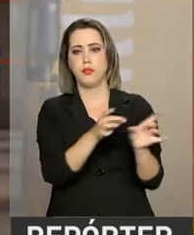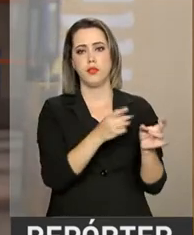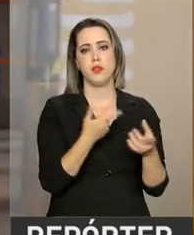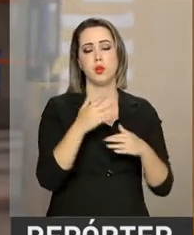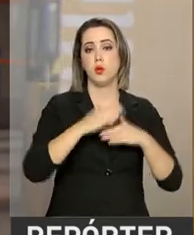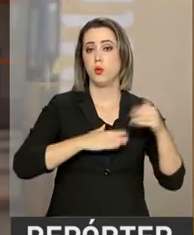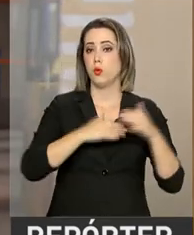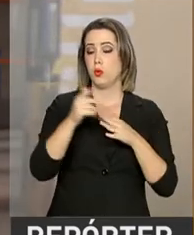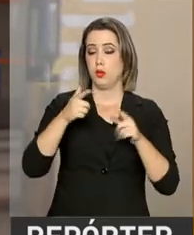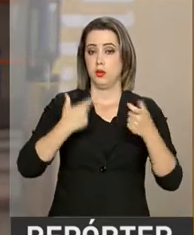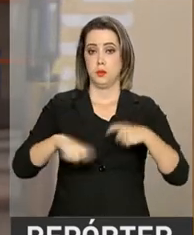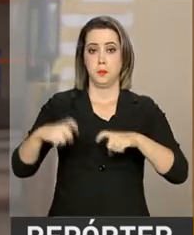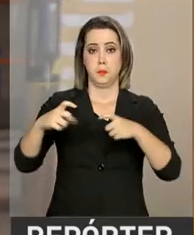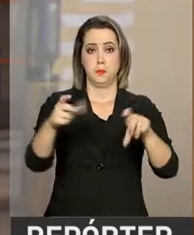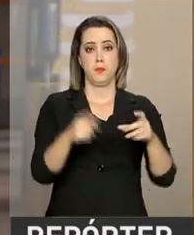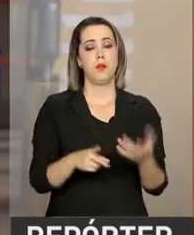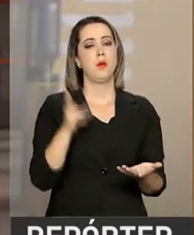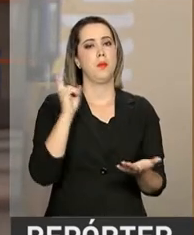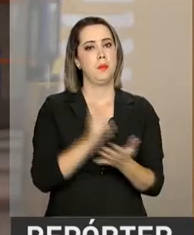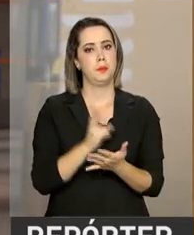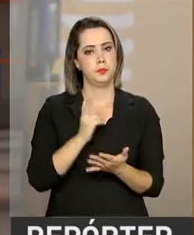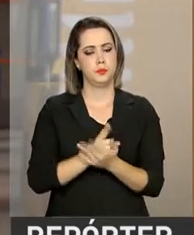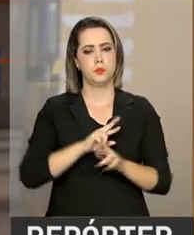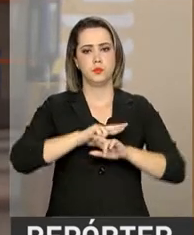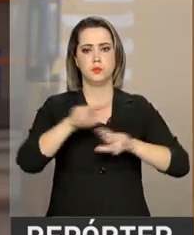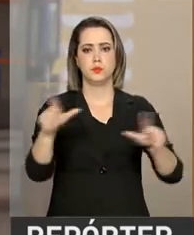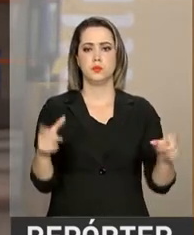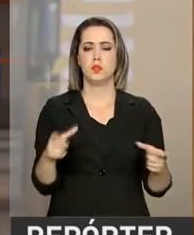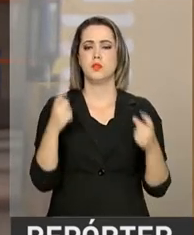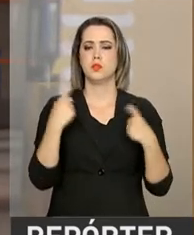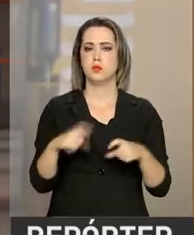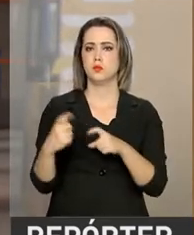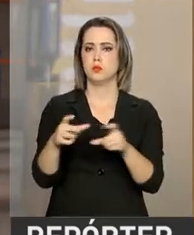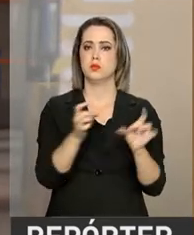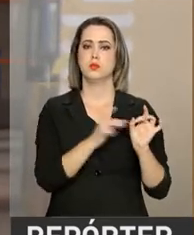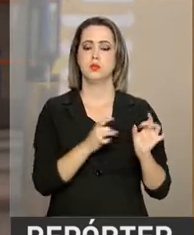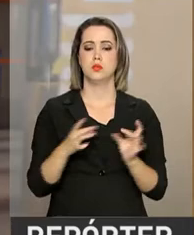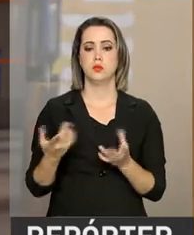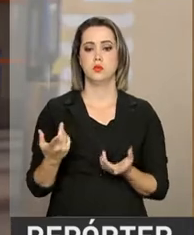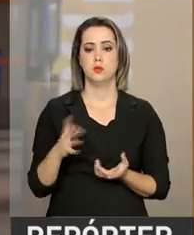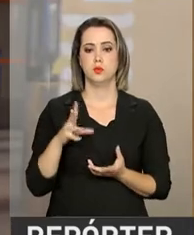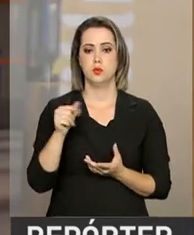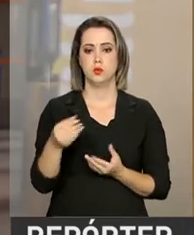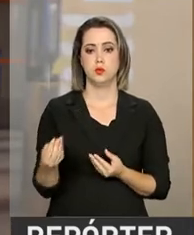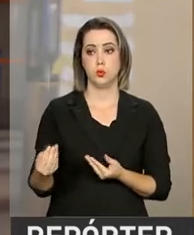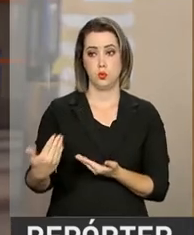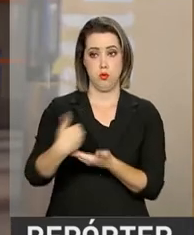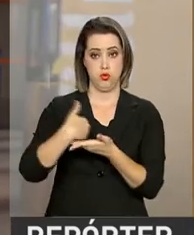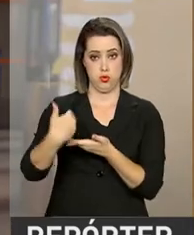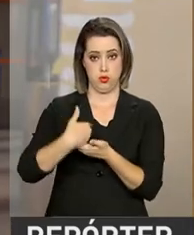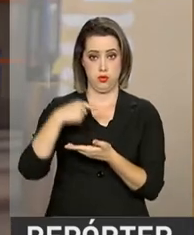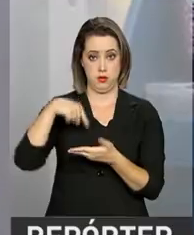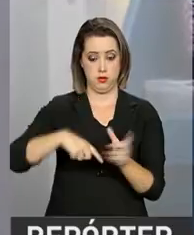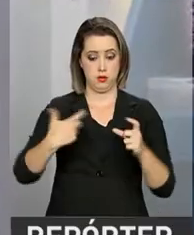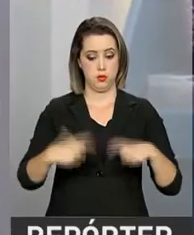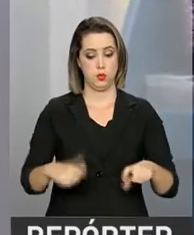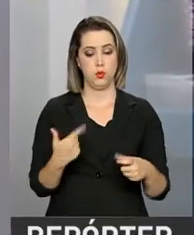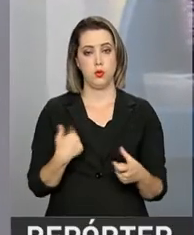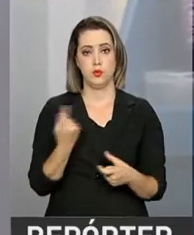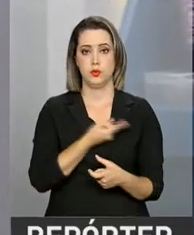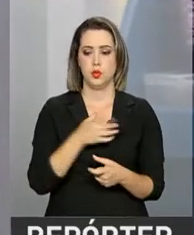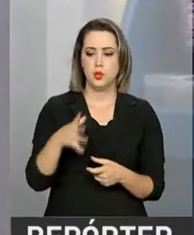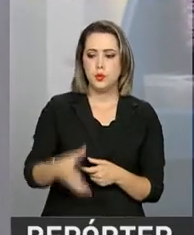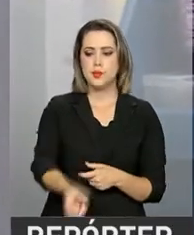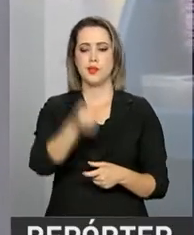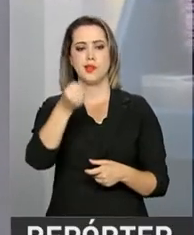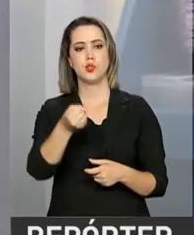qualquer lugar que ele faz do livro pelos vários canais de venda na internet que ele tenha tudo isso chega aqui no armazém e aí sim nós